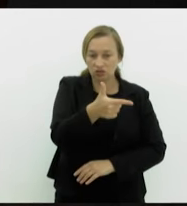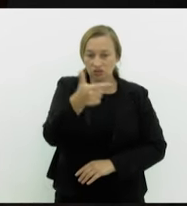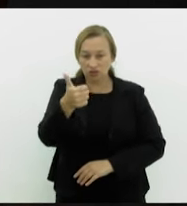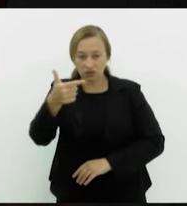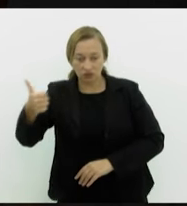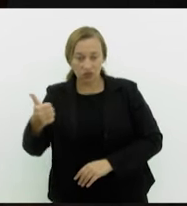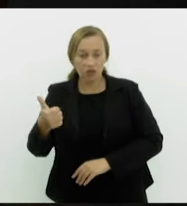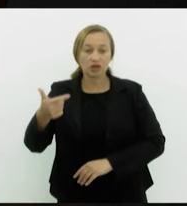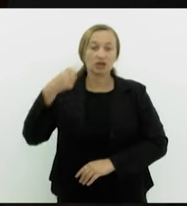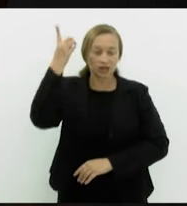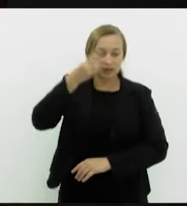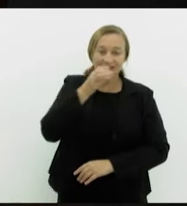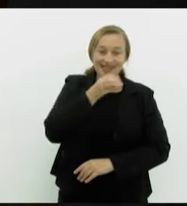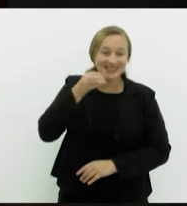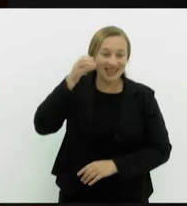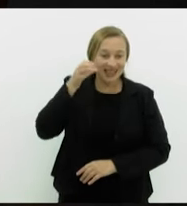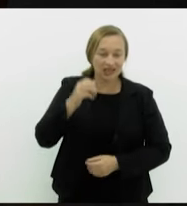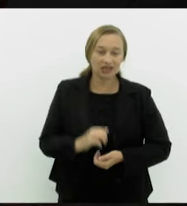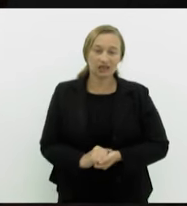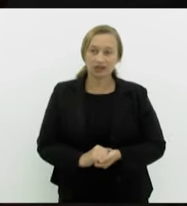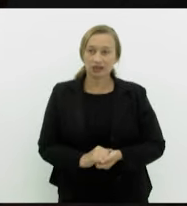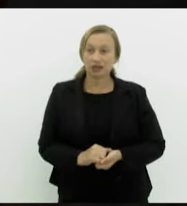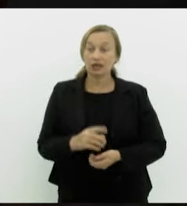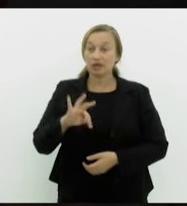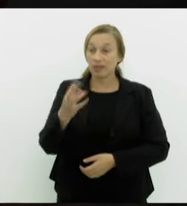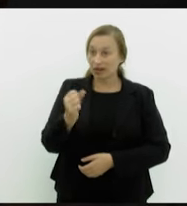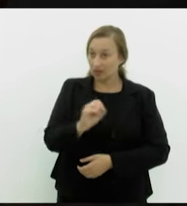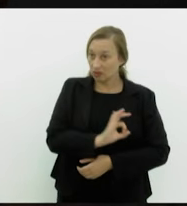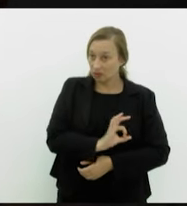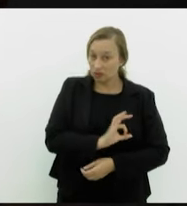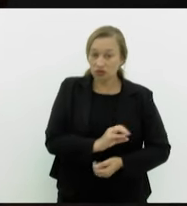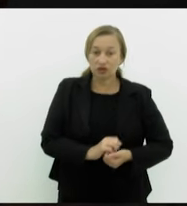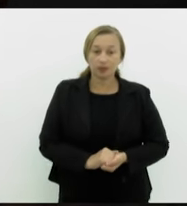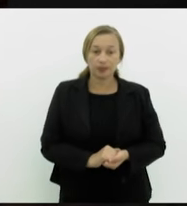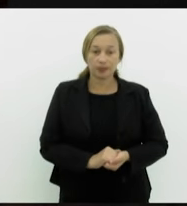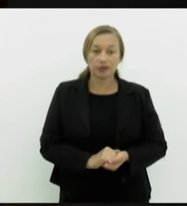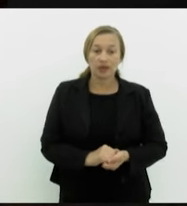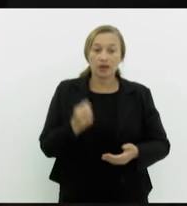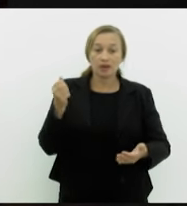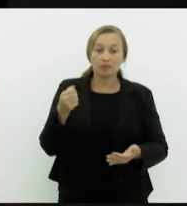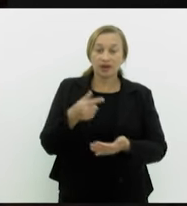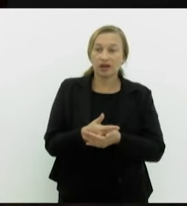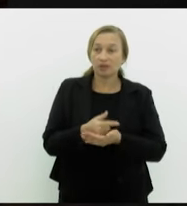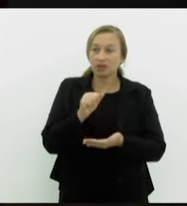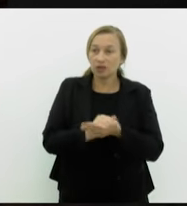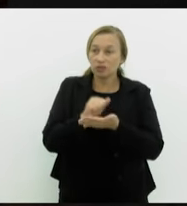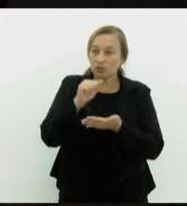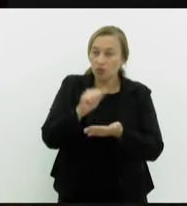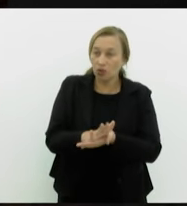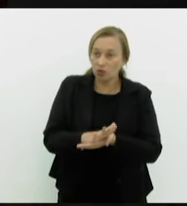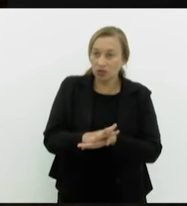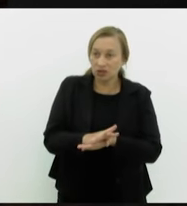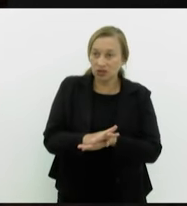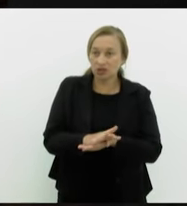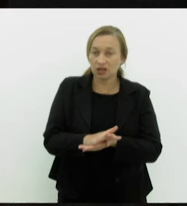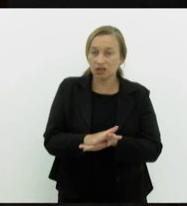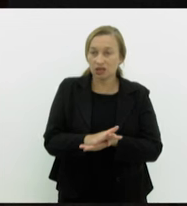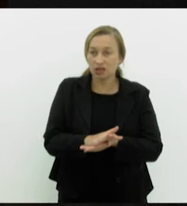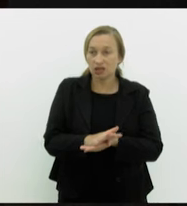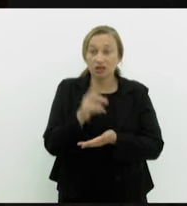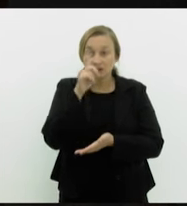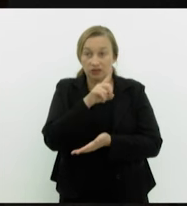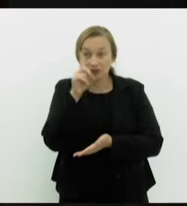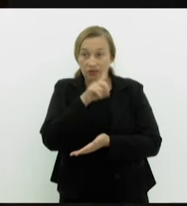das deputadas Célia Jordão e Marta Rocha, que estabelece o pagamento de multa indenizatória na hipótese de falha